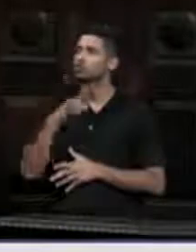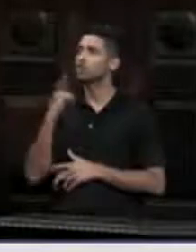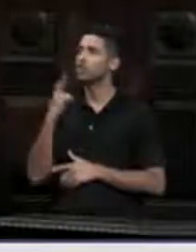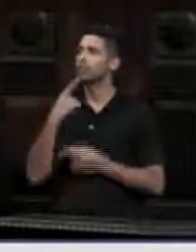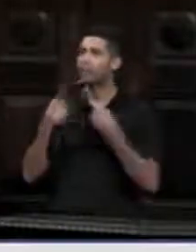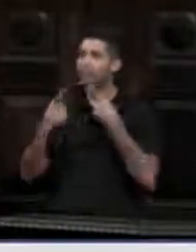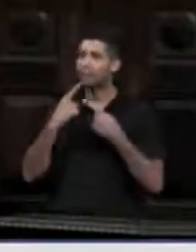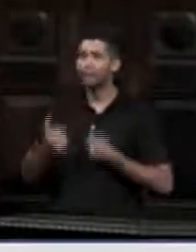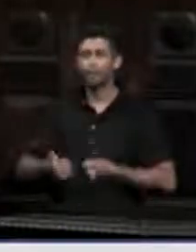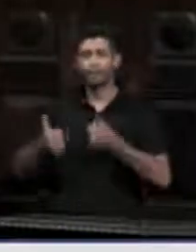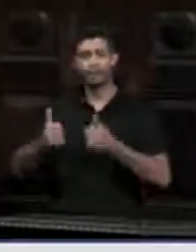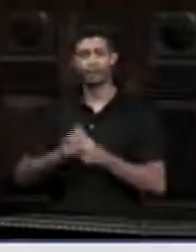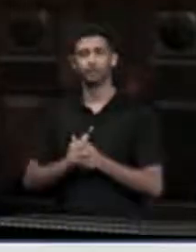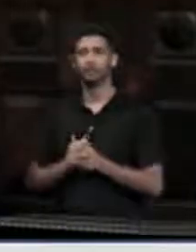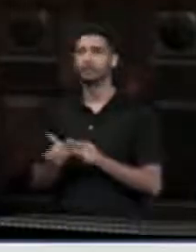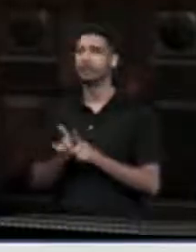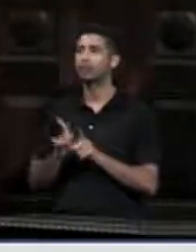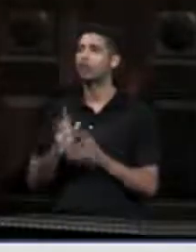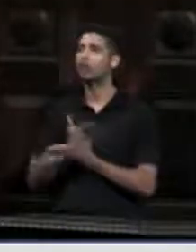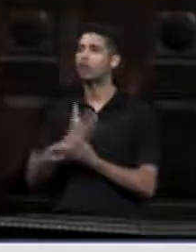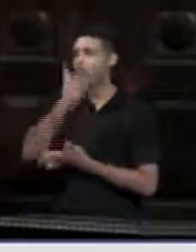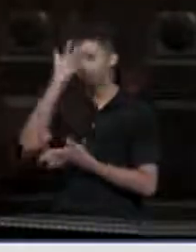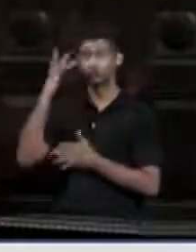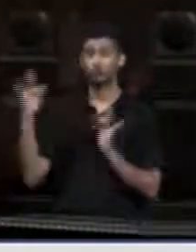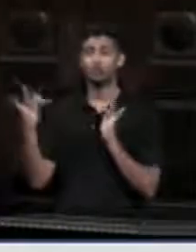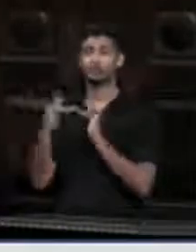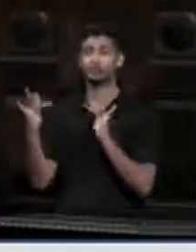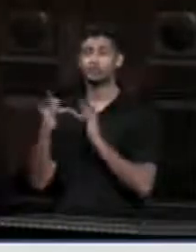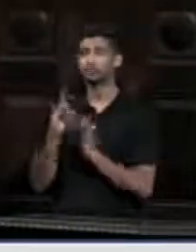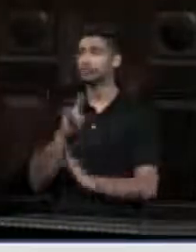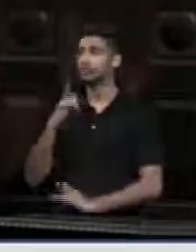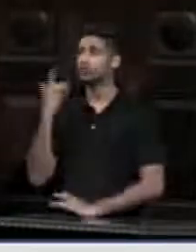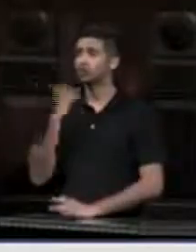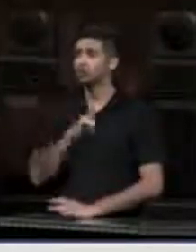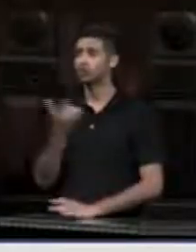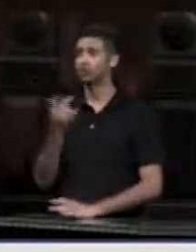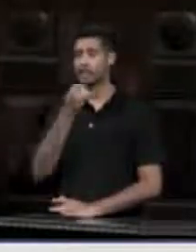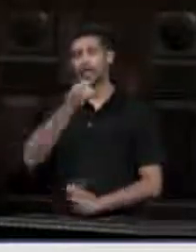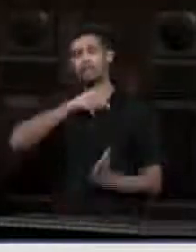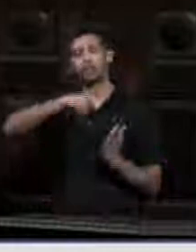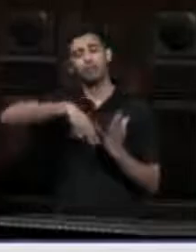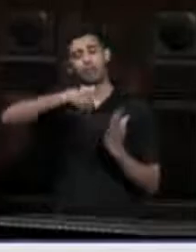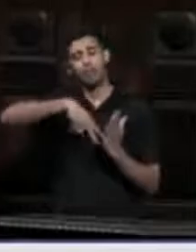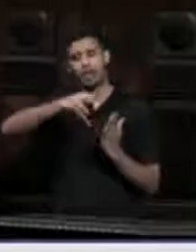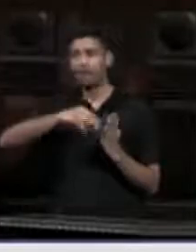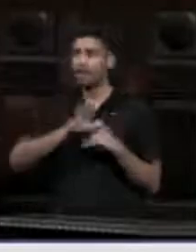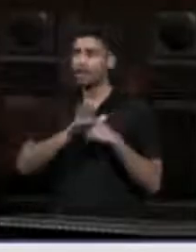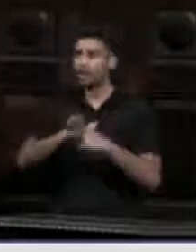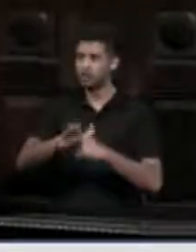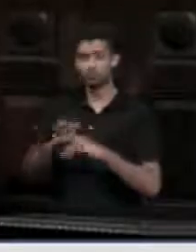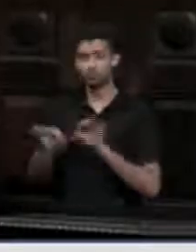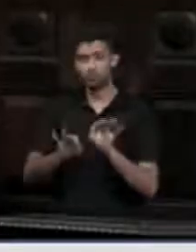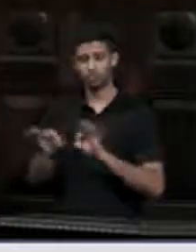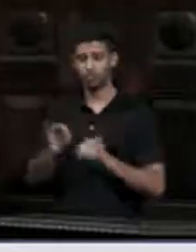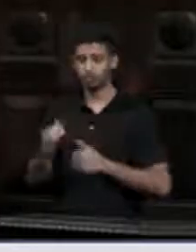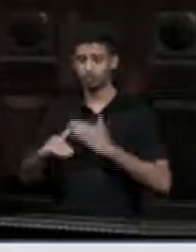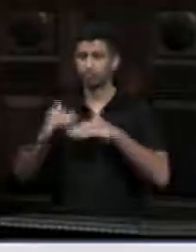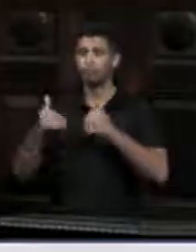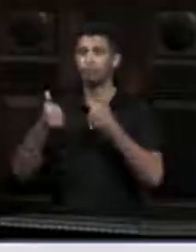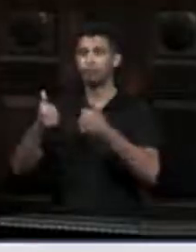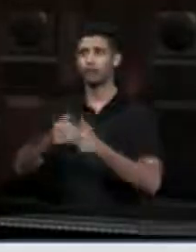As pessoas que têm afinidade e interesse do tema, ler com mais profundidade o corpo do projeto, que é um projeto